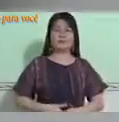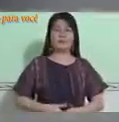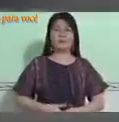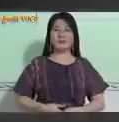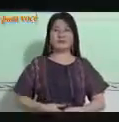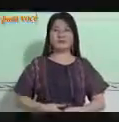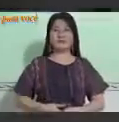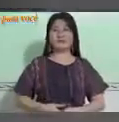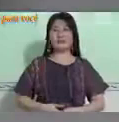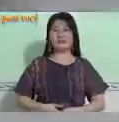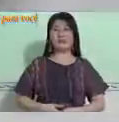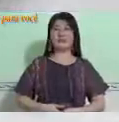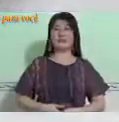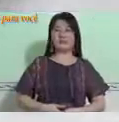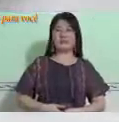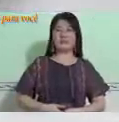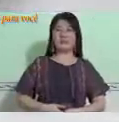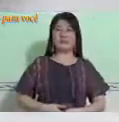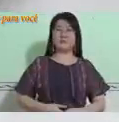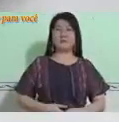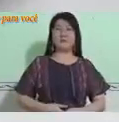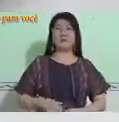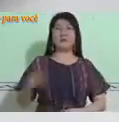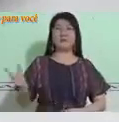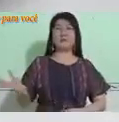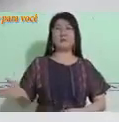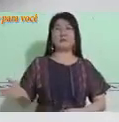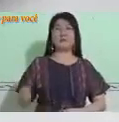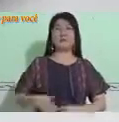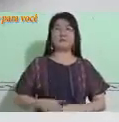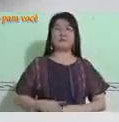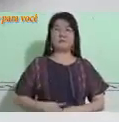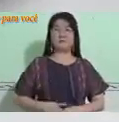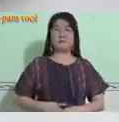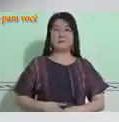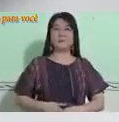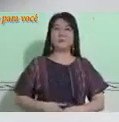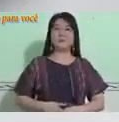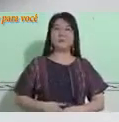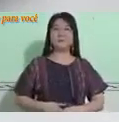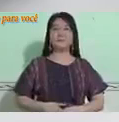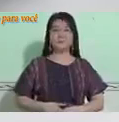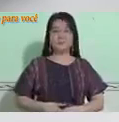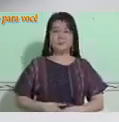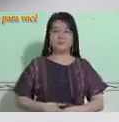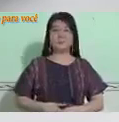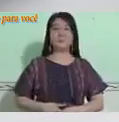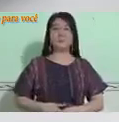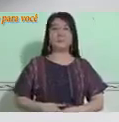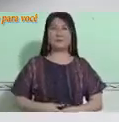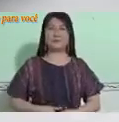pulmonar obstrutiva crônica, edema pulmonar causado por problemas no coração, ponto e vírgula, asma, ponto e vírgula, síndrome